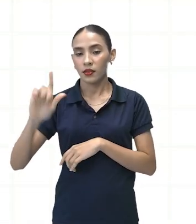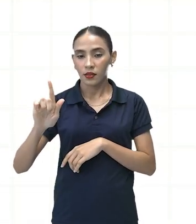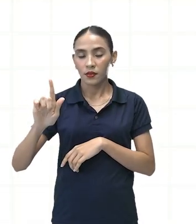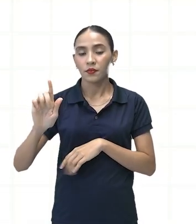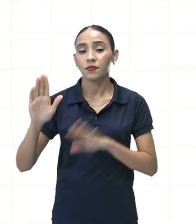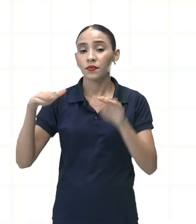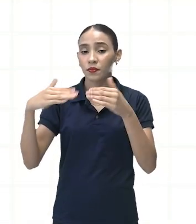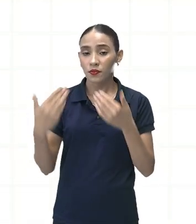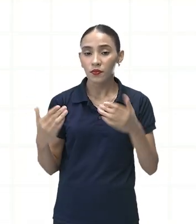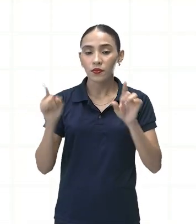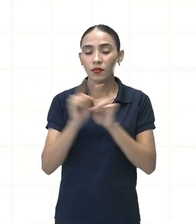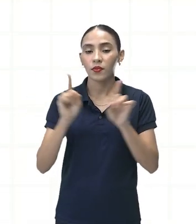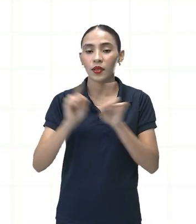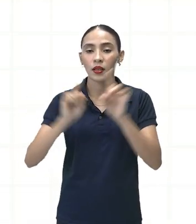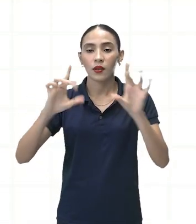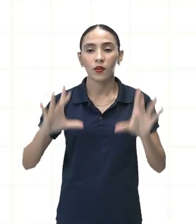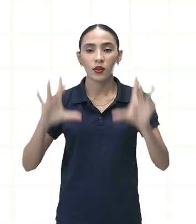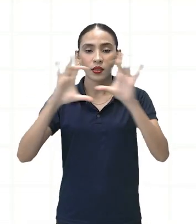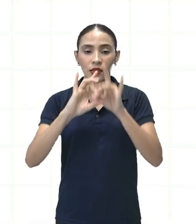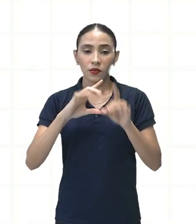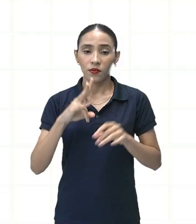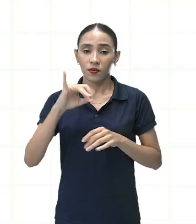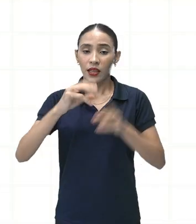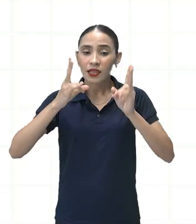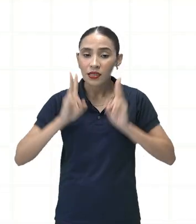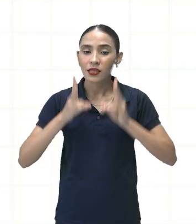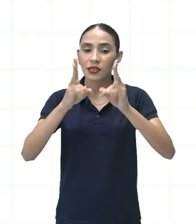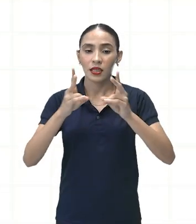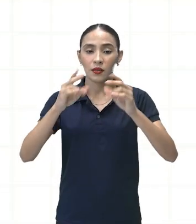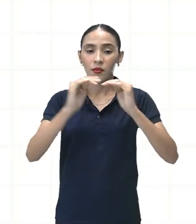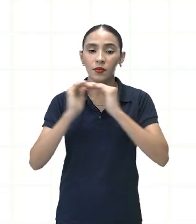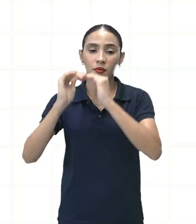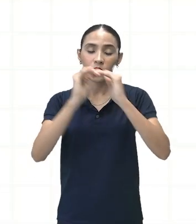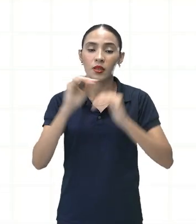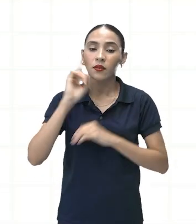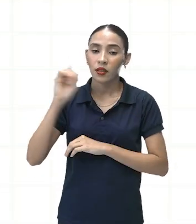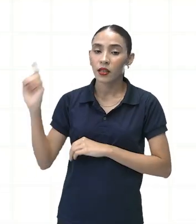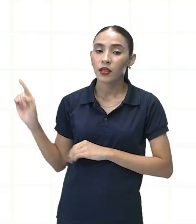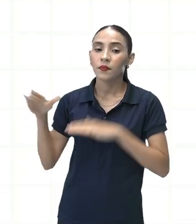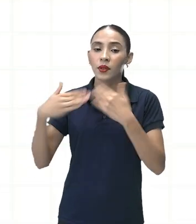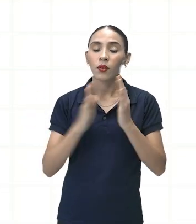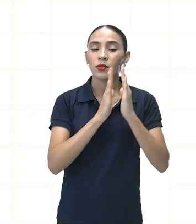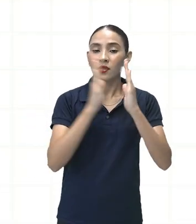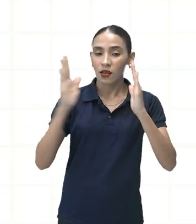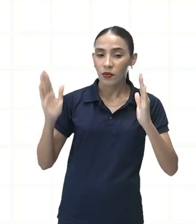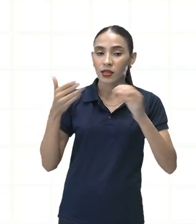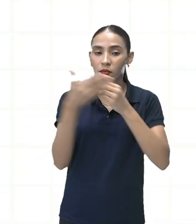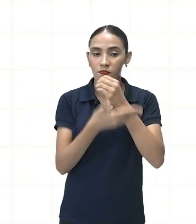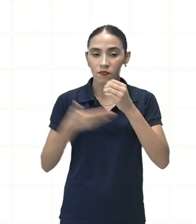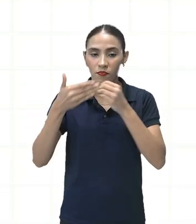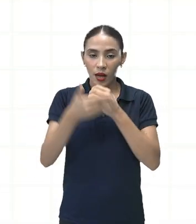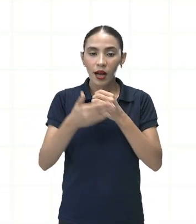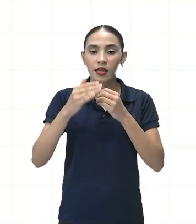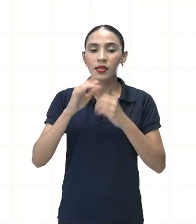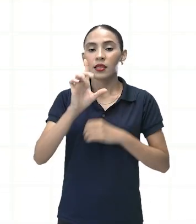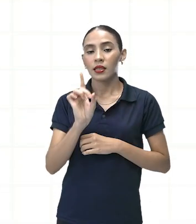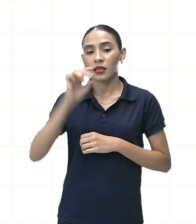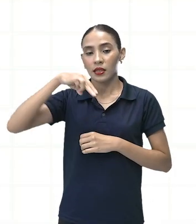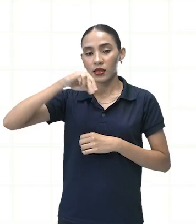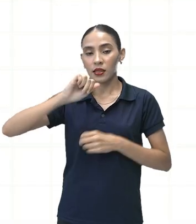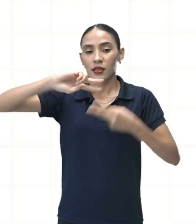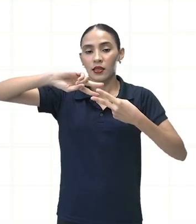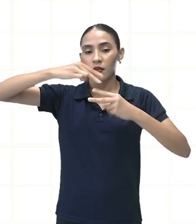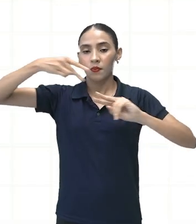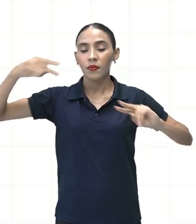representada pela letra C e a guanina representada pela letra G. E essa conexão vai seguir sempre este